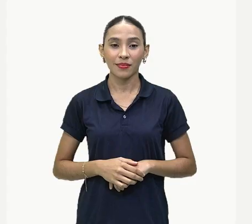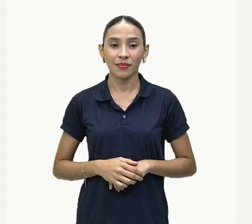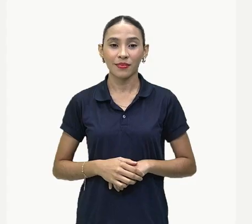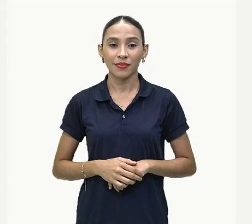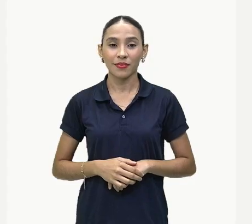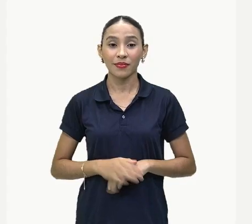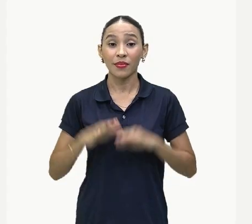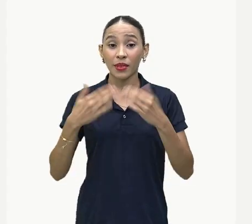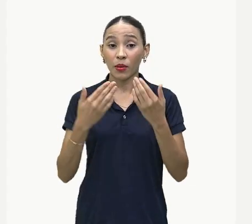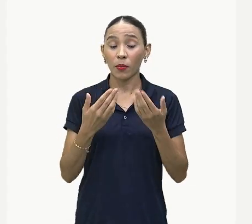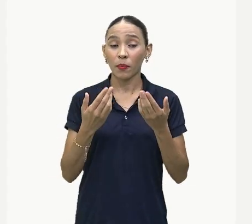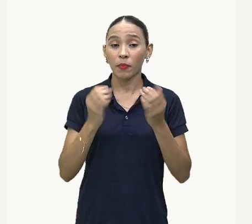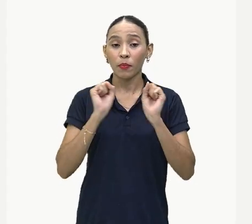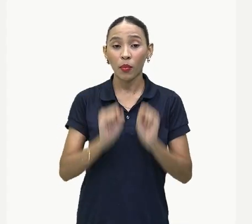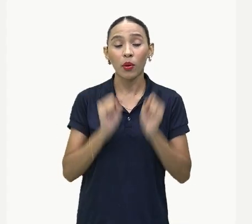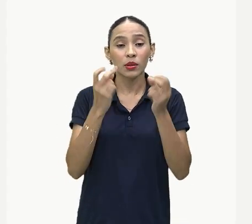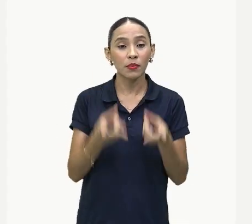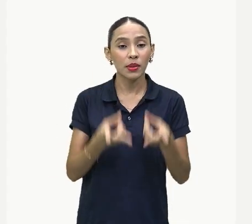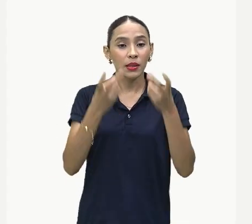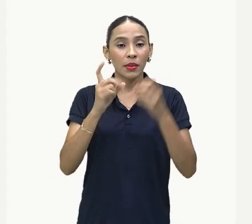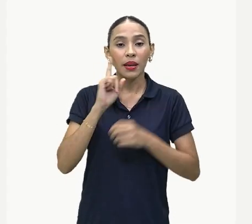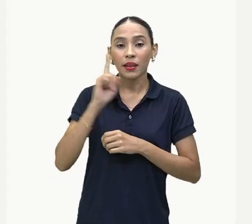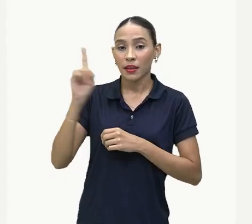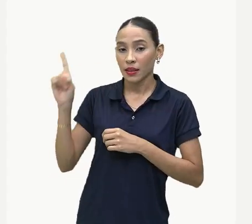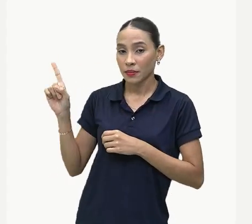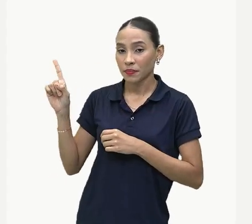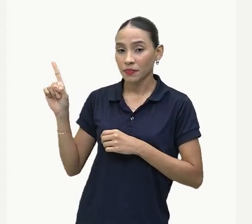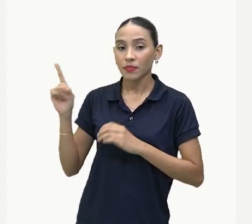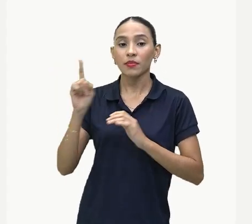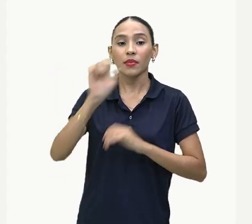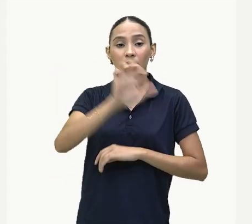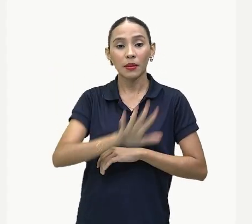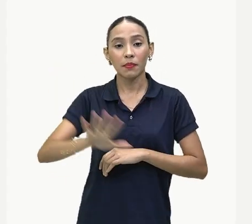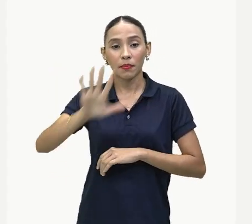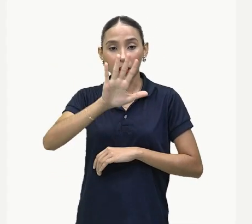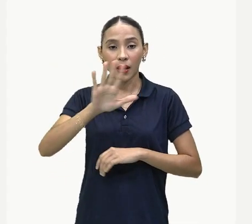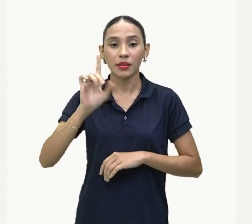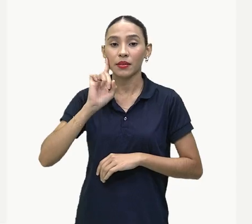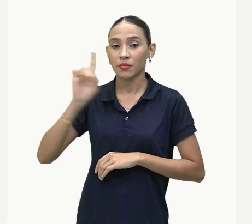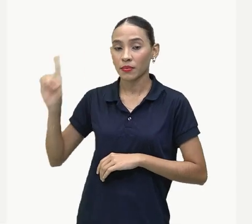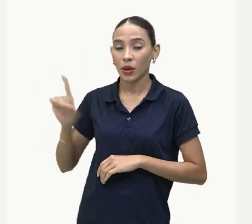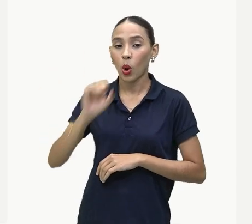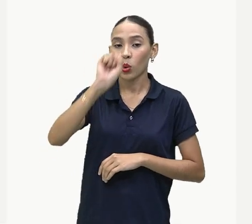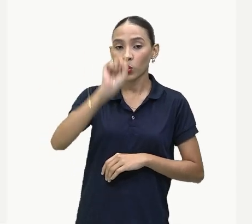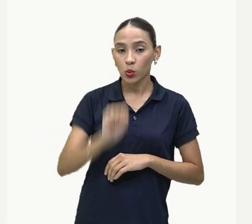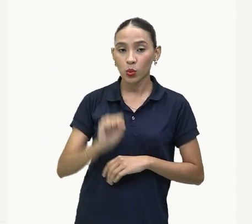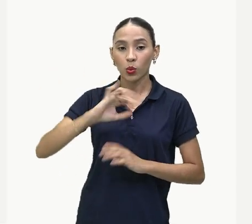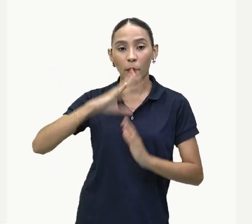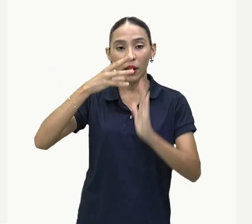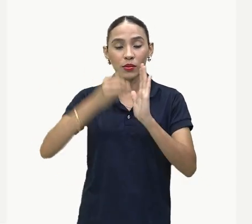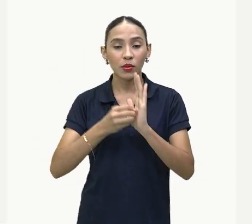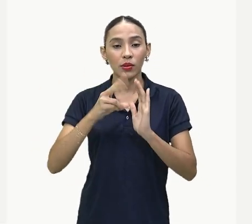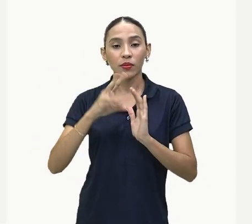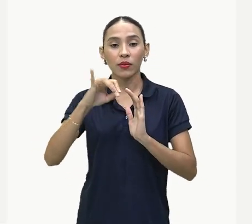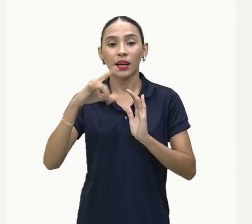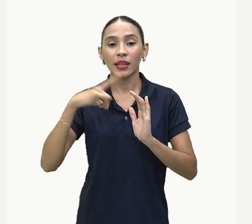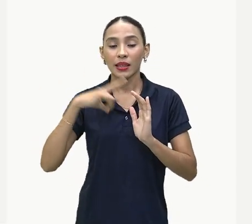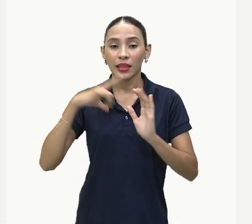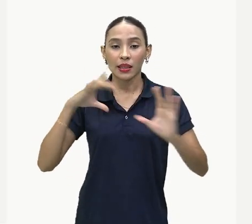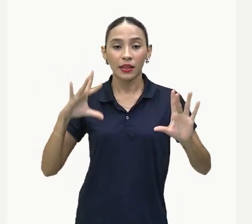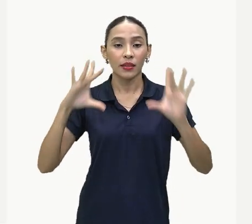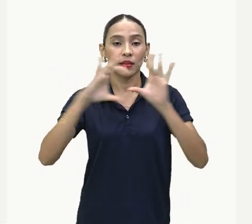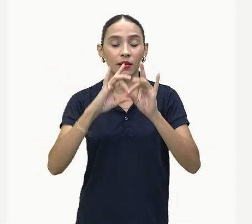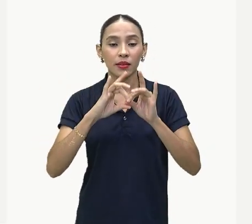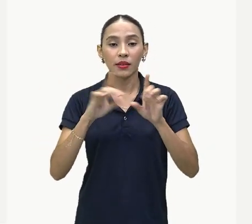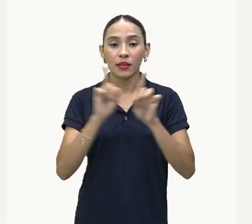E aí vocês podem verificar aí no mapa a depressão sul-amazônica, que está